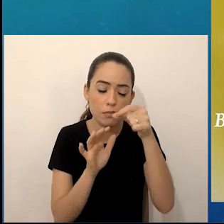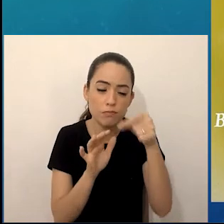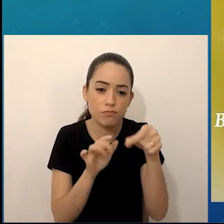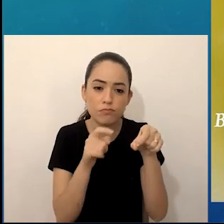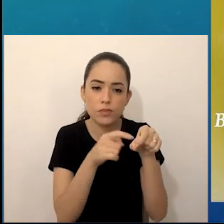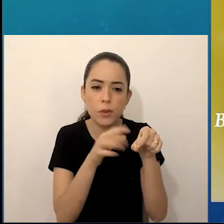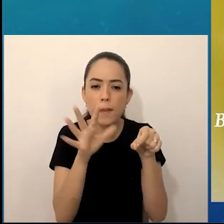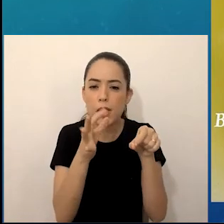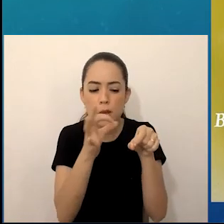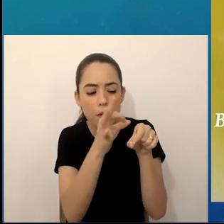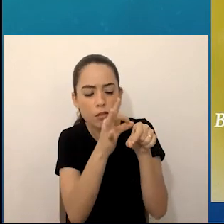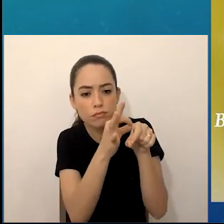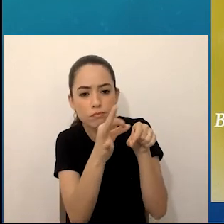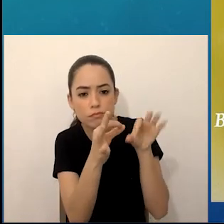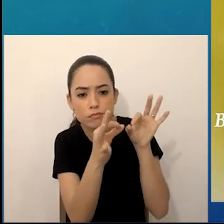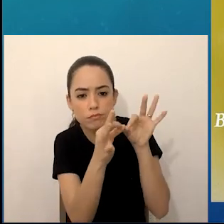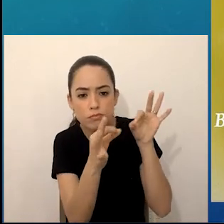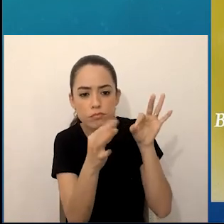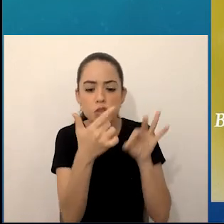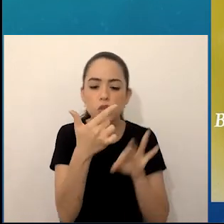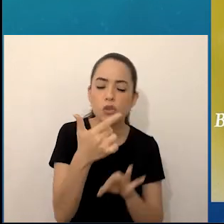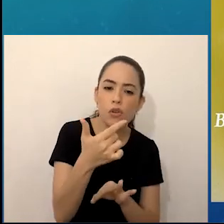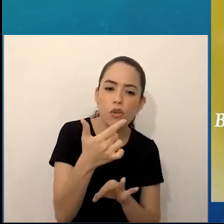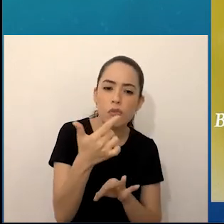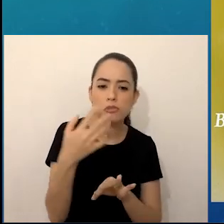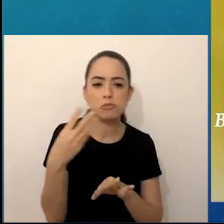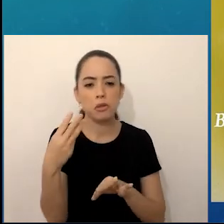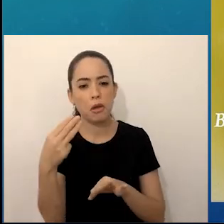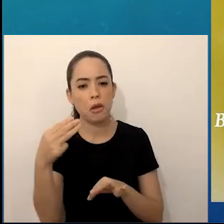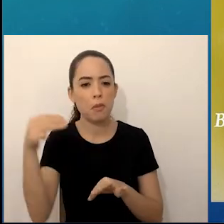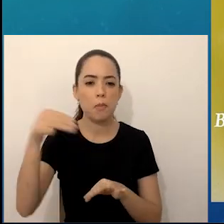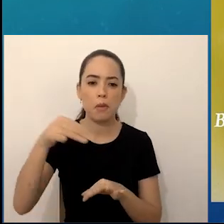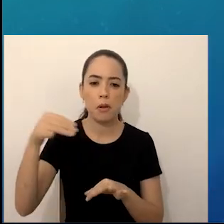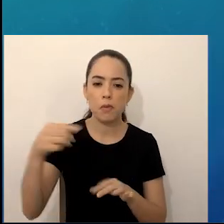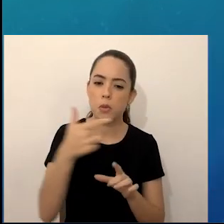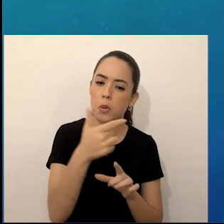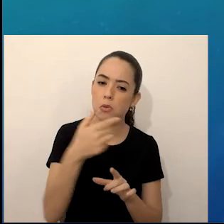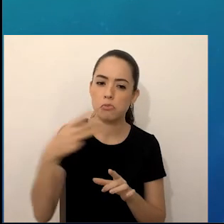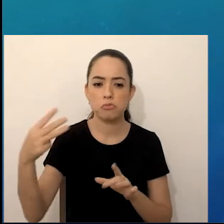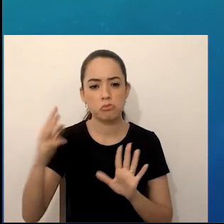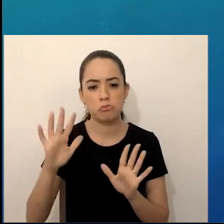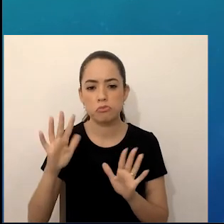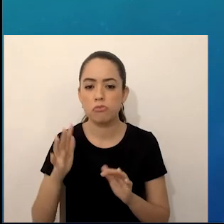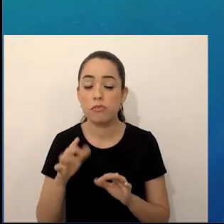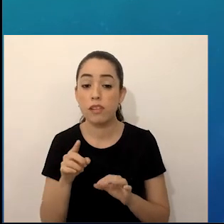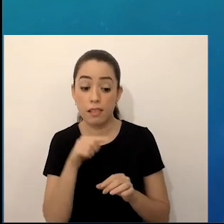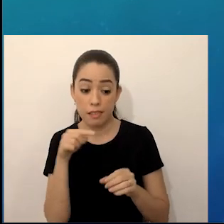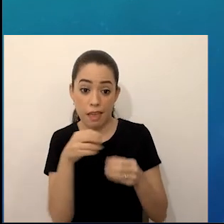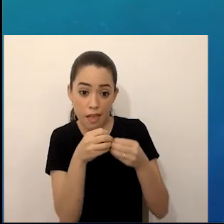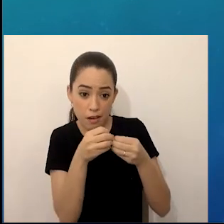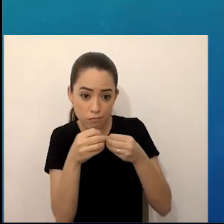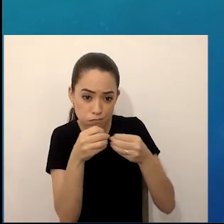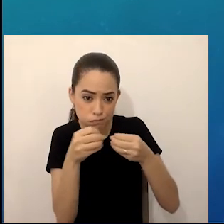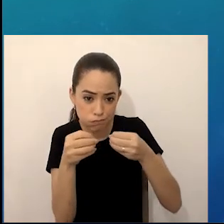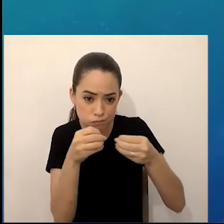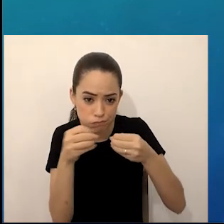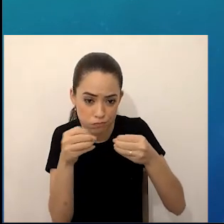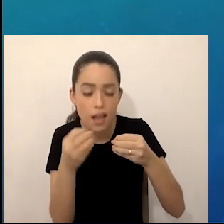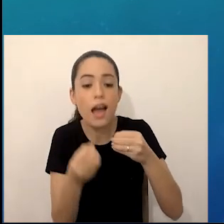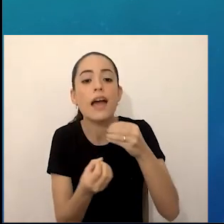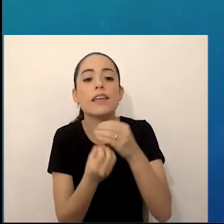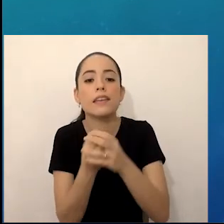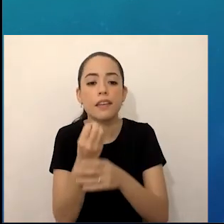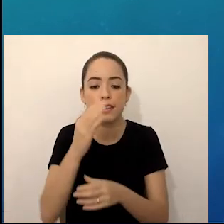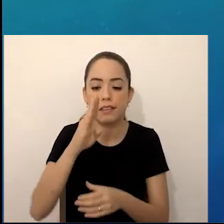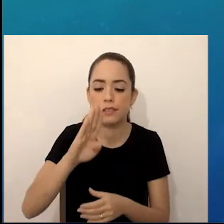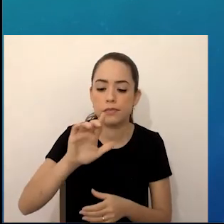citoplasma de 2 a 3 milímetros de diâmetro. A partir dessas clivagens,